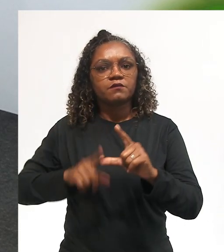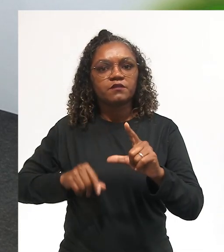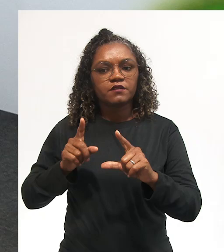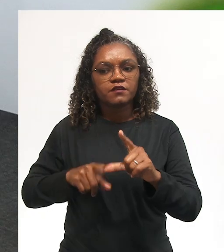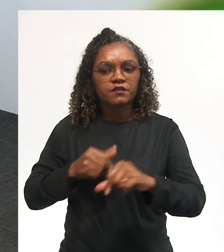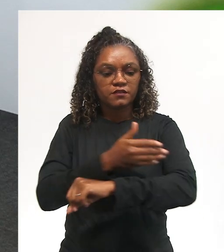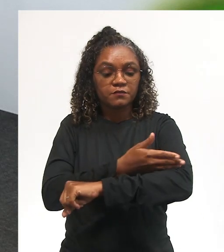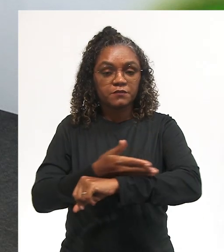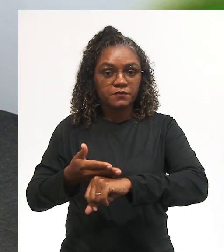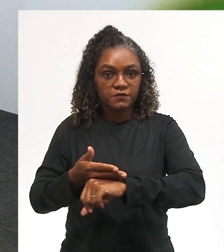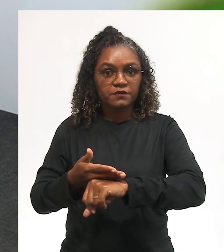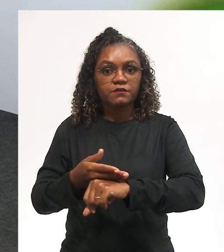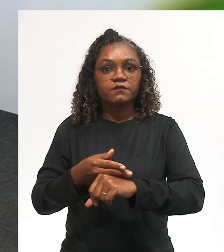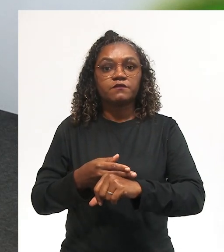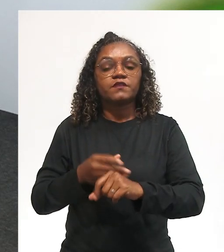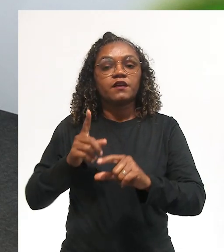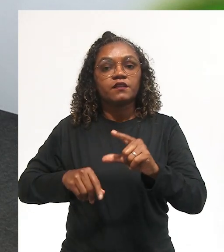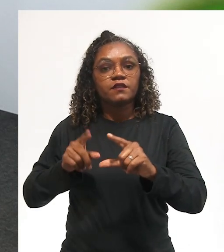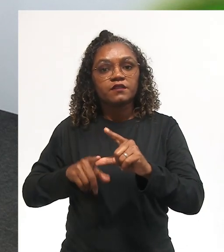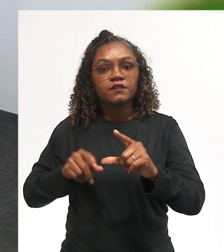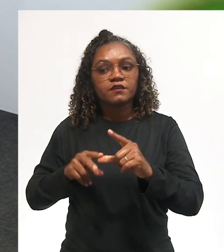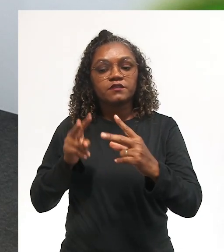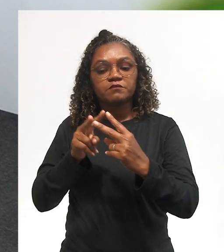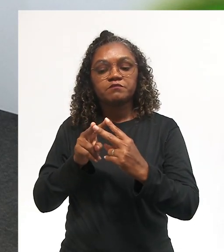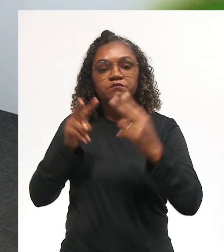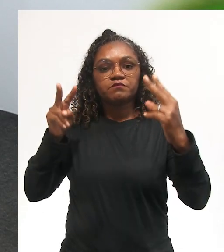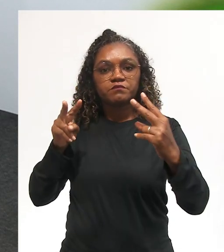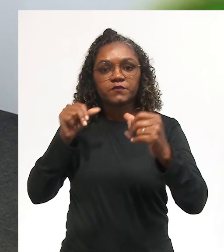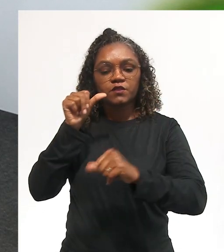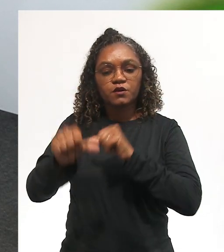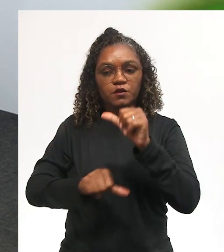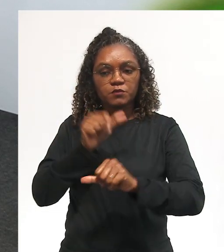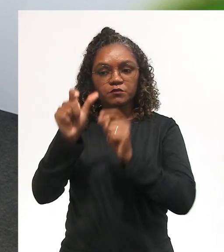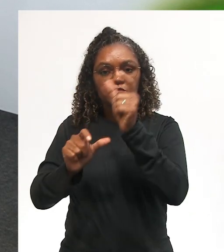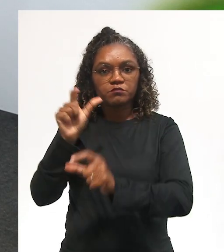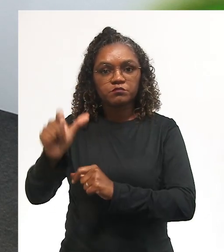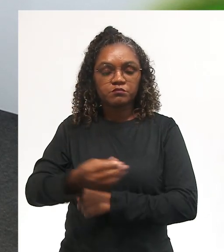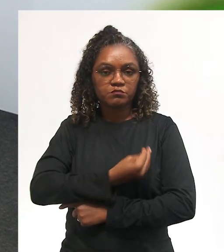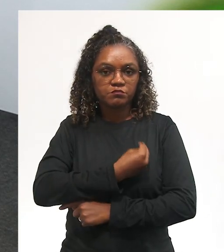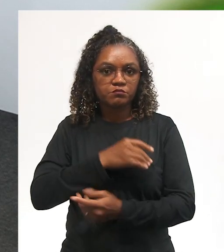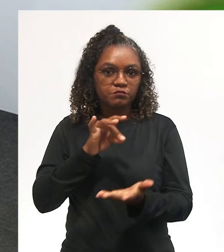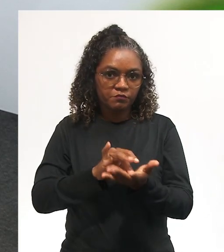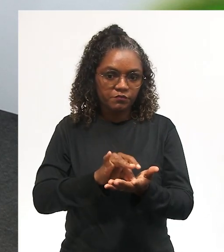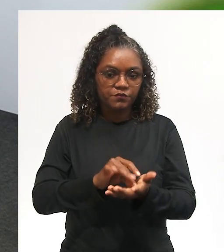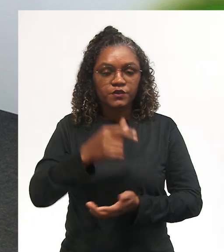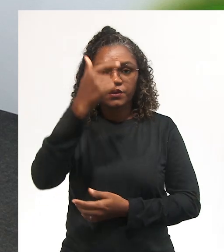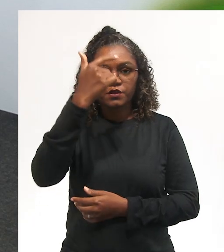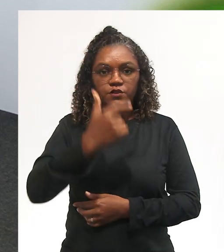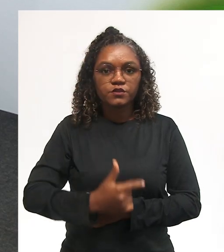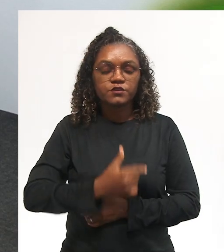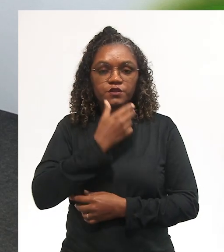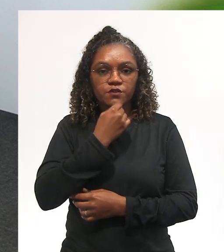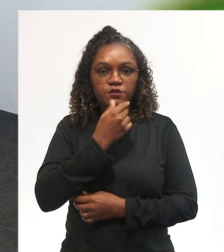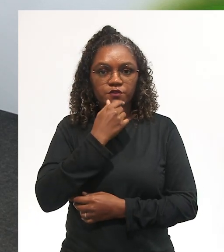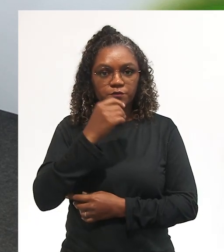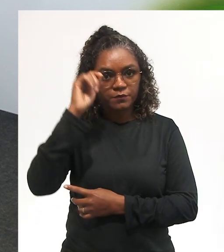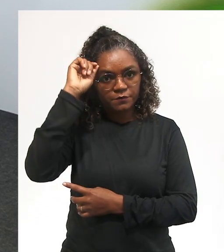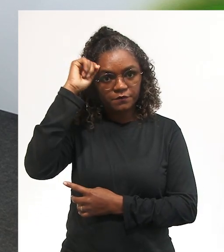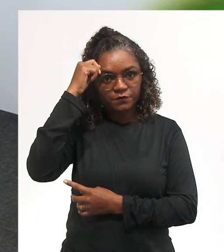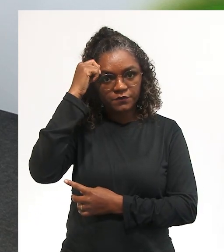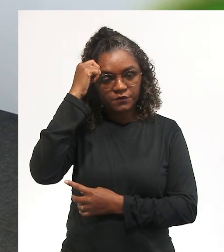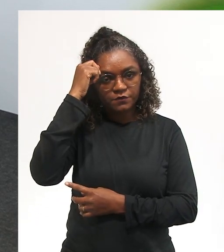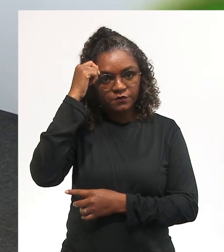parede escrito EAD Mudando Realidades. Eu sou um homem negro, careca,